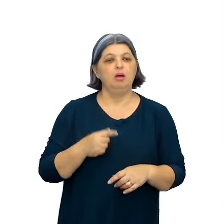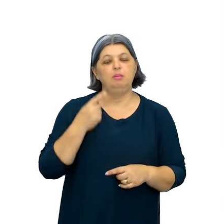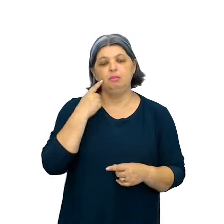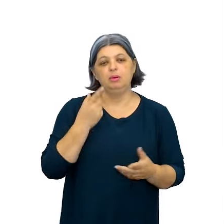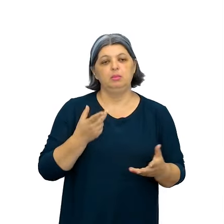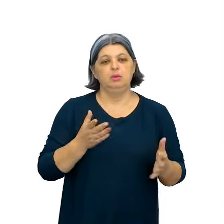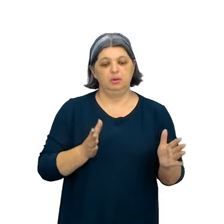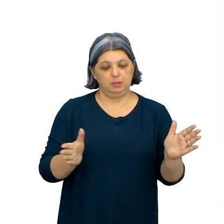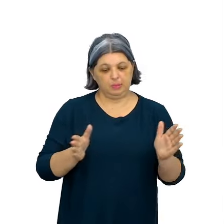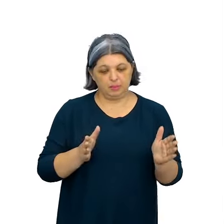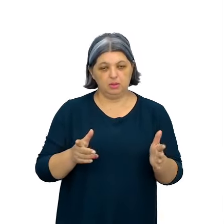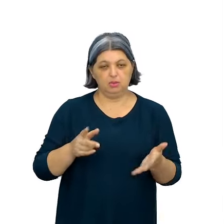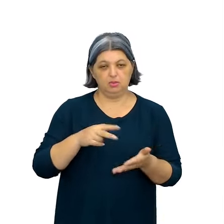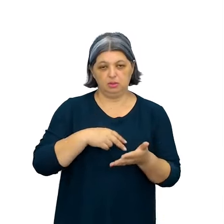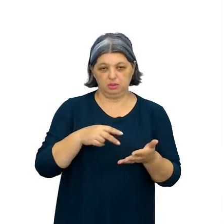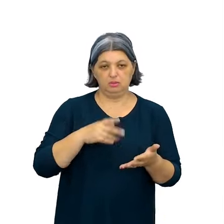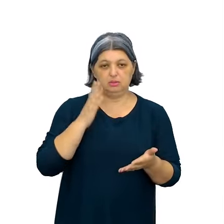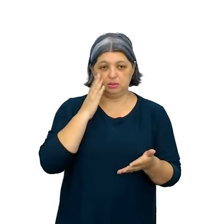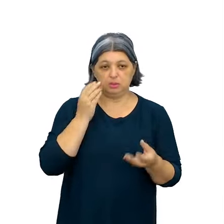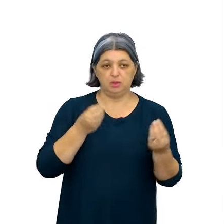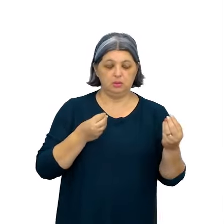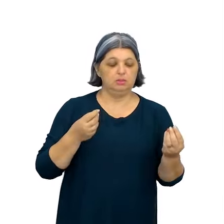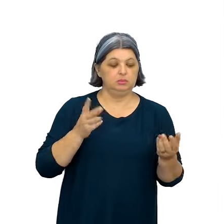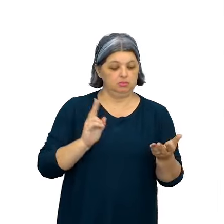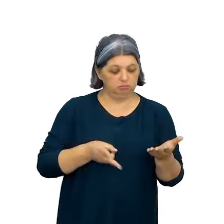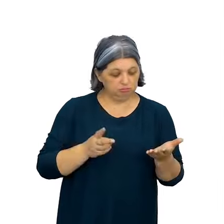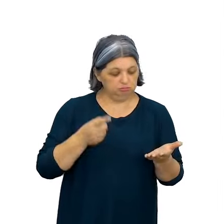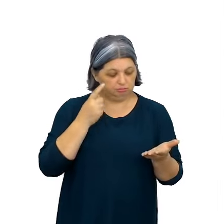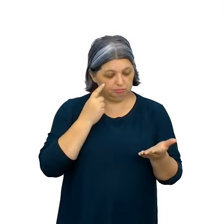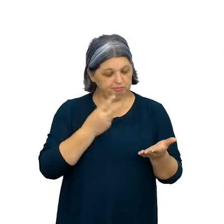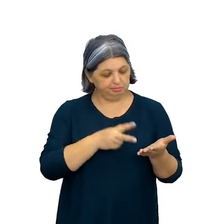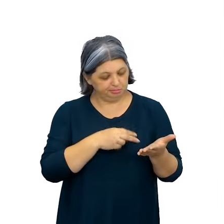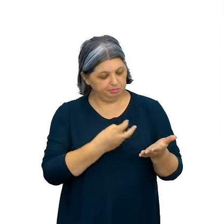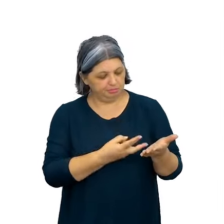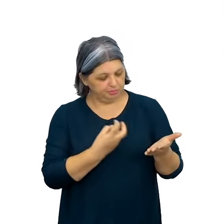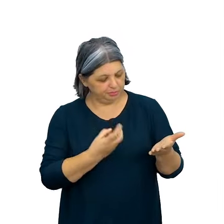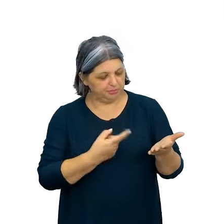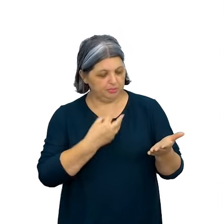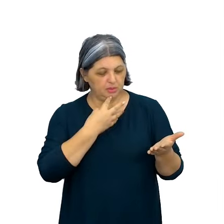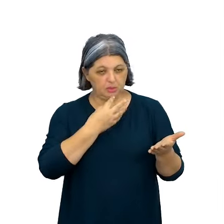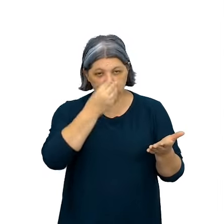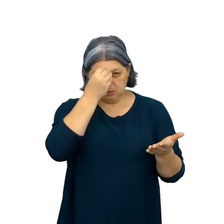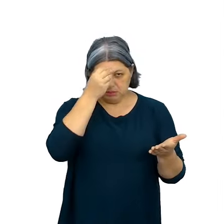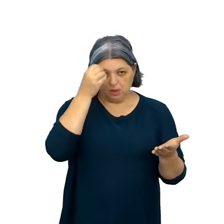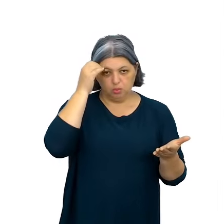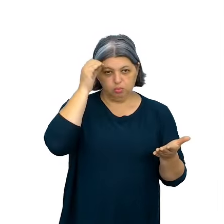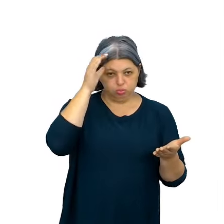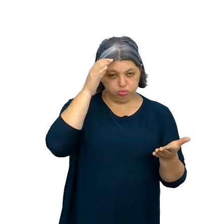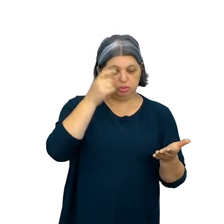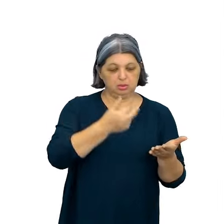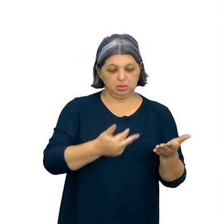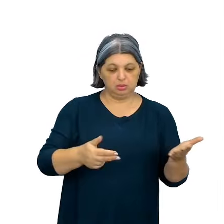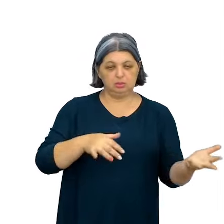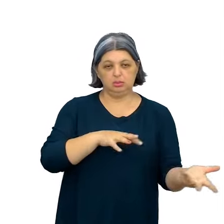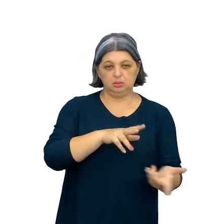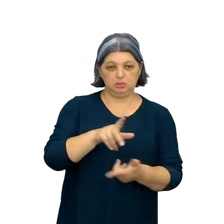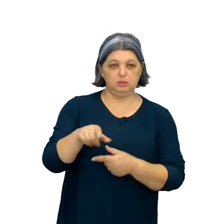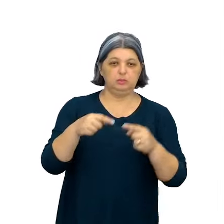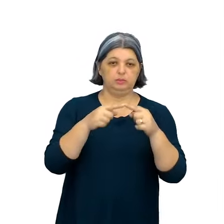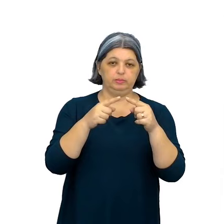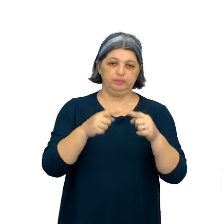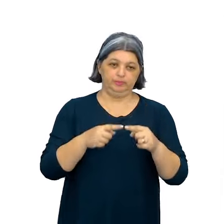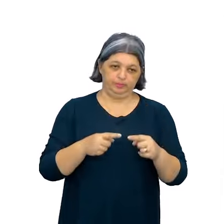ou durante o ato de ler, o leitor está constantemente colocando em relação seu conhecimento amplo de mundo com aquele